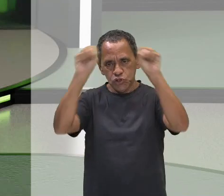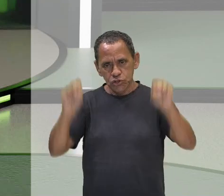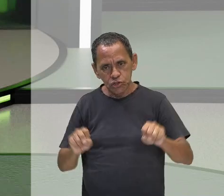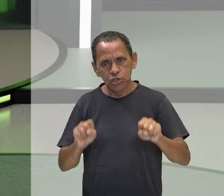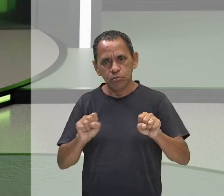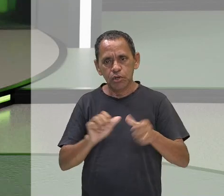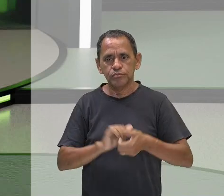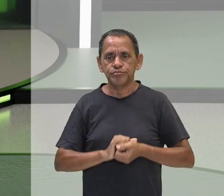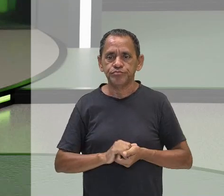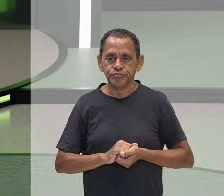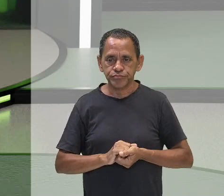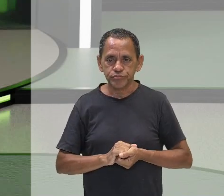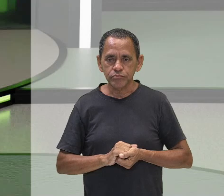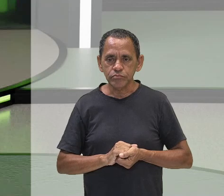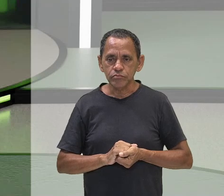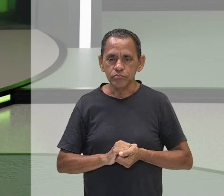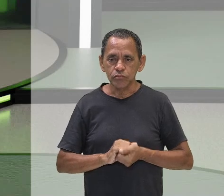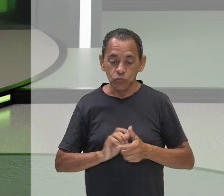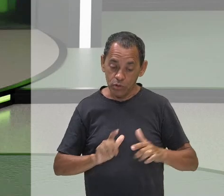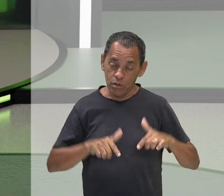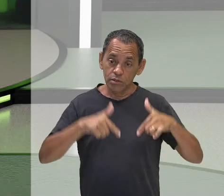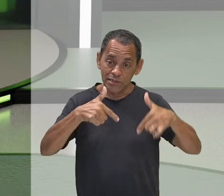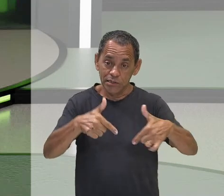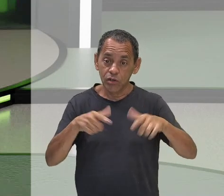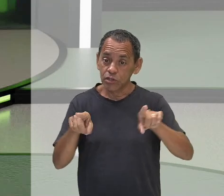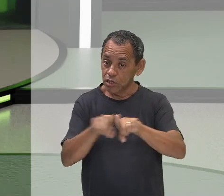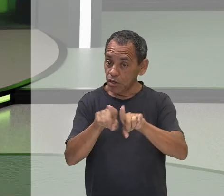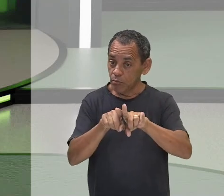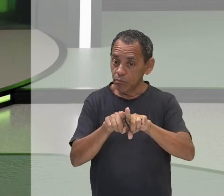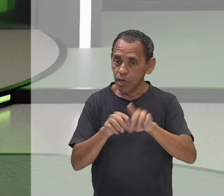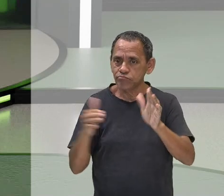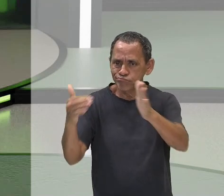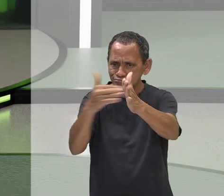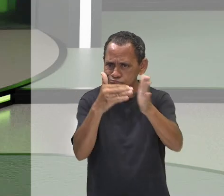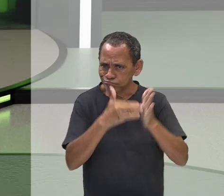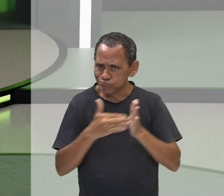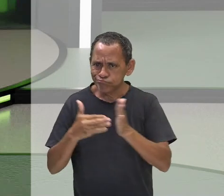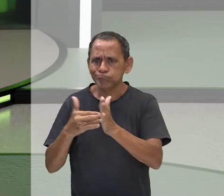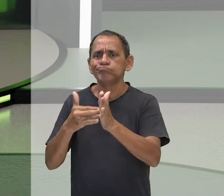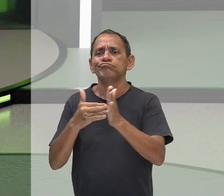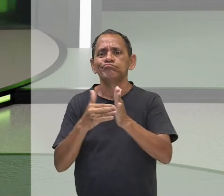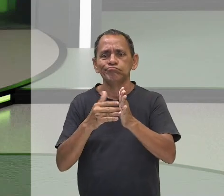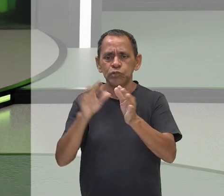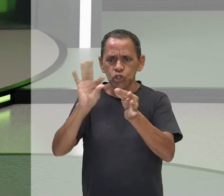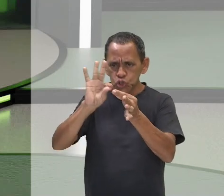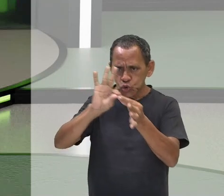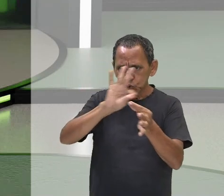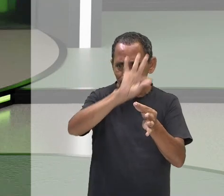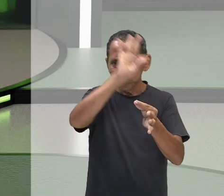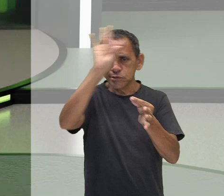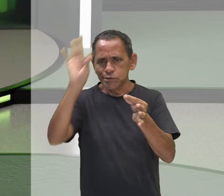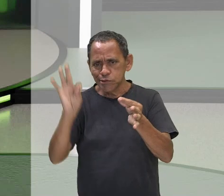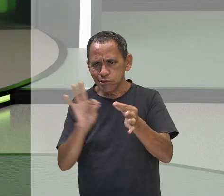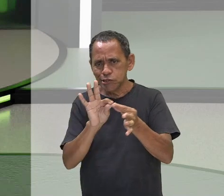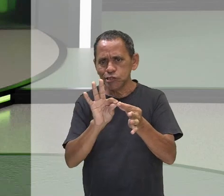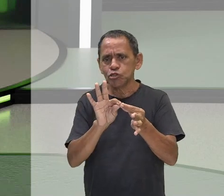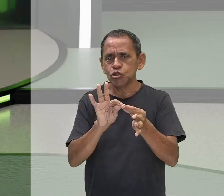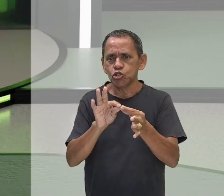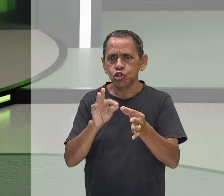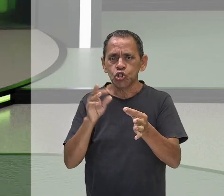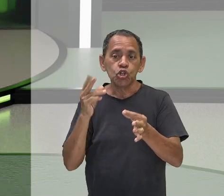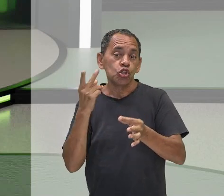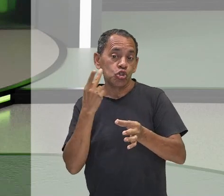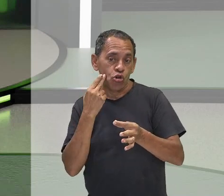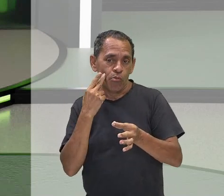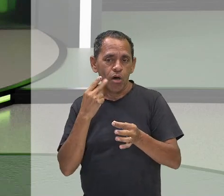também nessa interferência do ciclo, fazendo com que ele não seja regular. Como eu falei para vocês, um